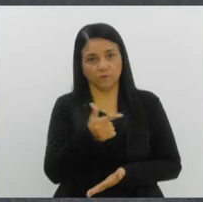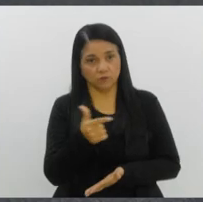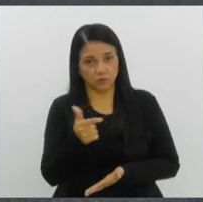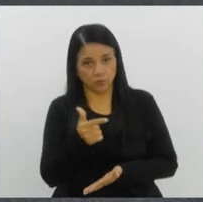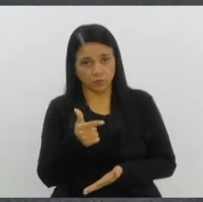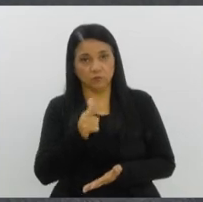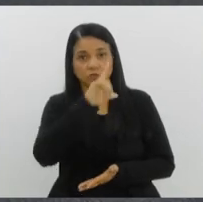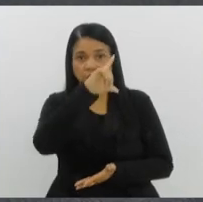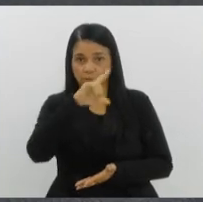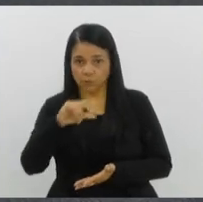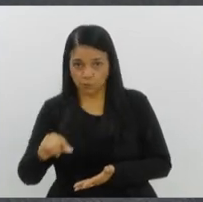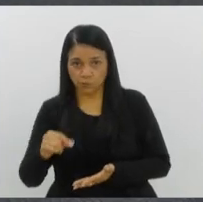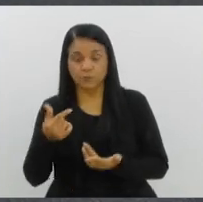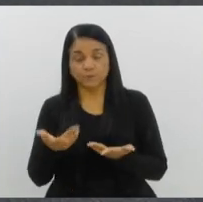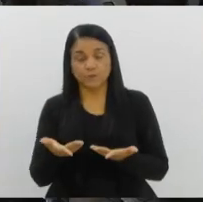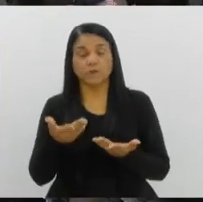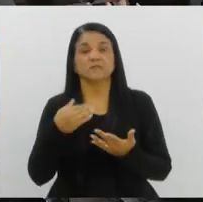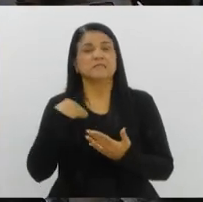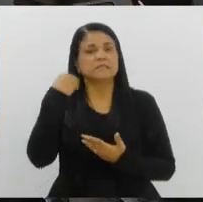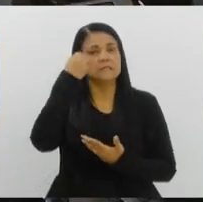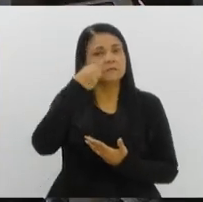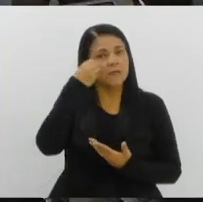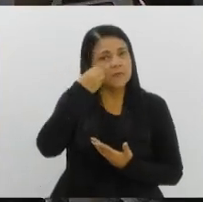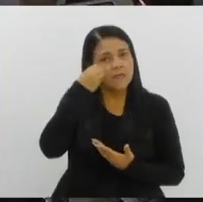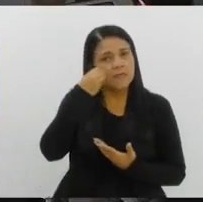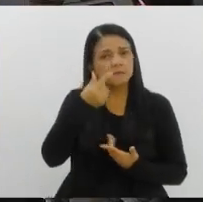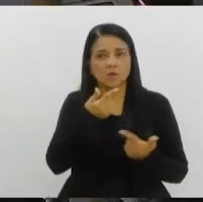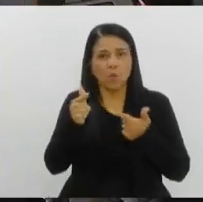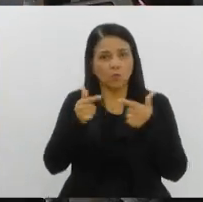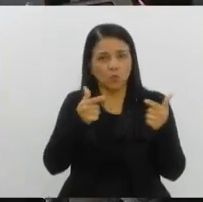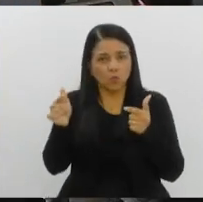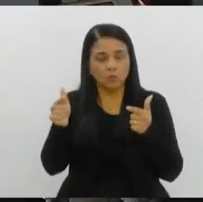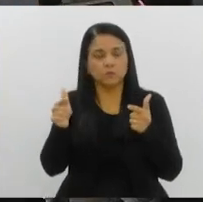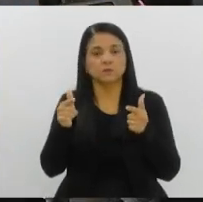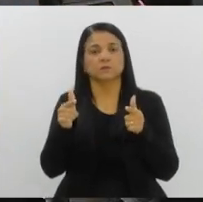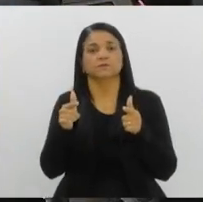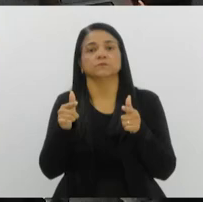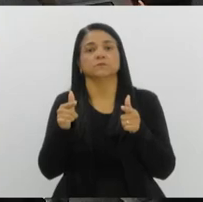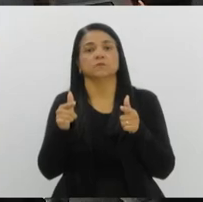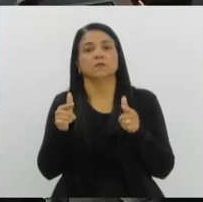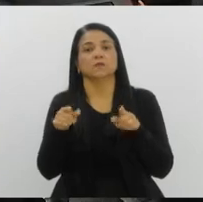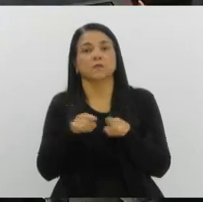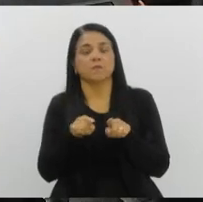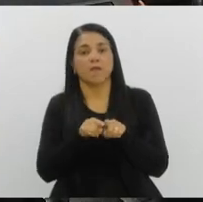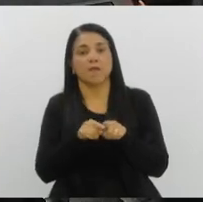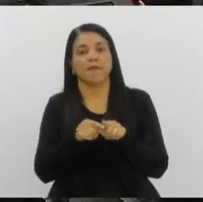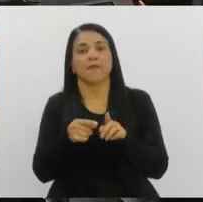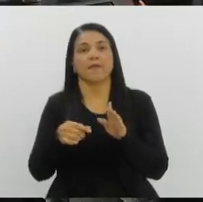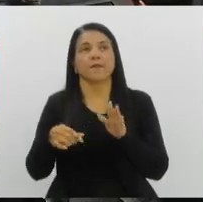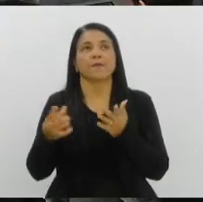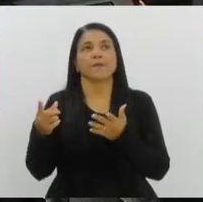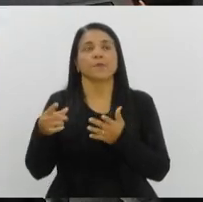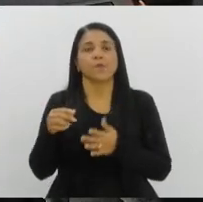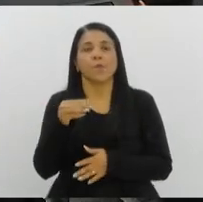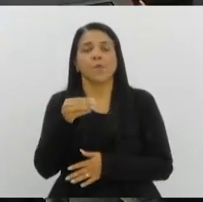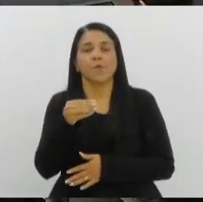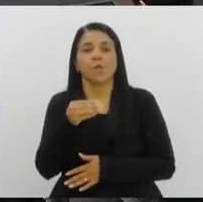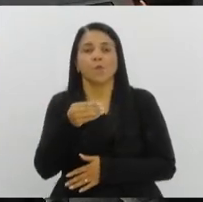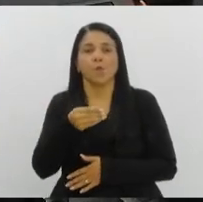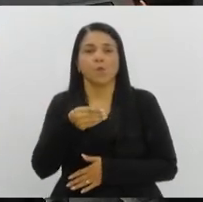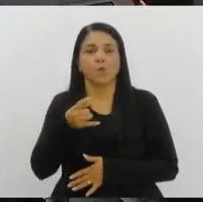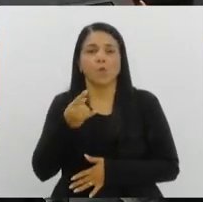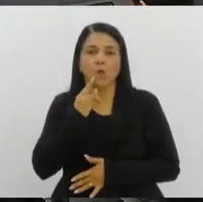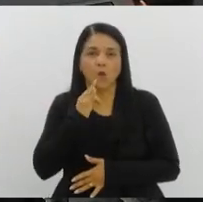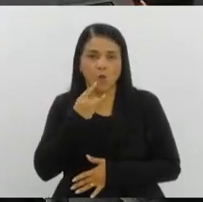se considerarmos outras experiências, como a criminalização do álcool nos Estados Unidos na década de 20,